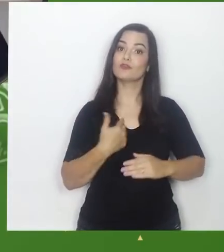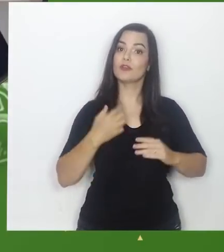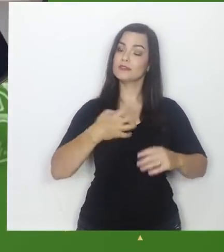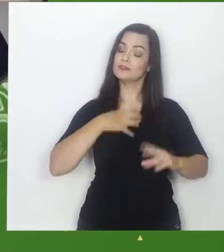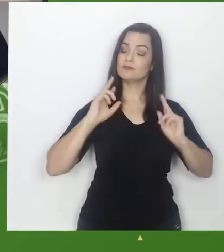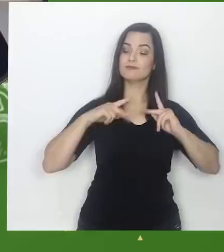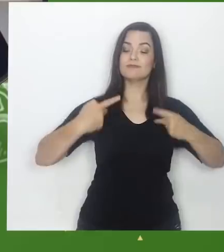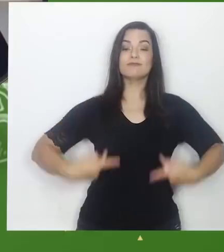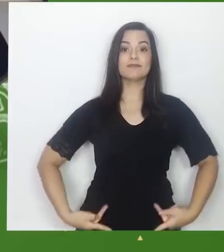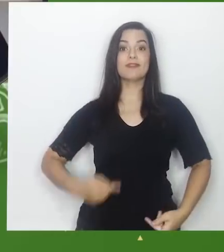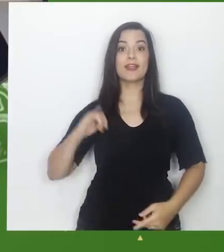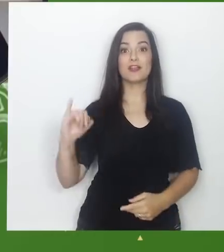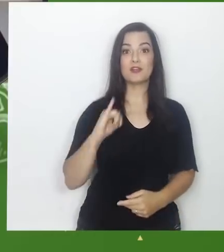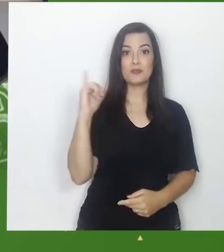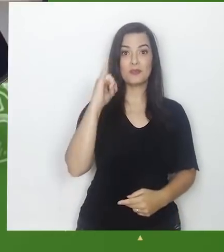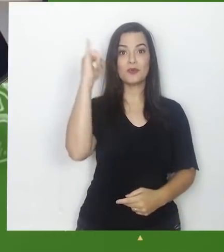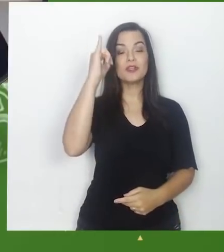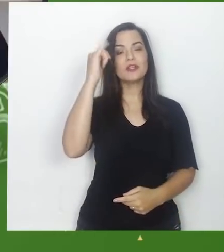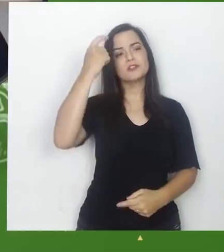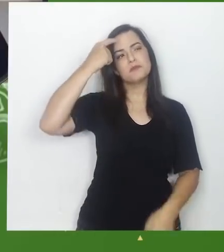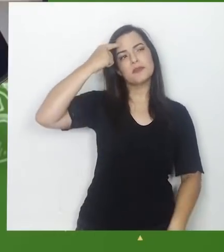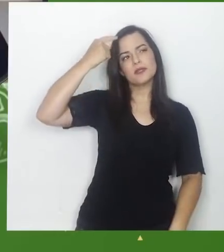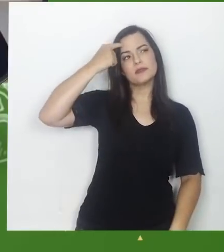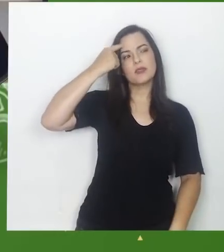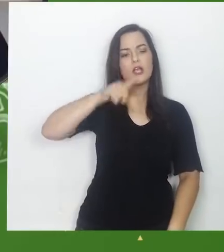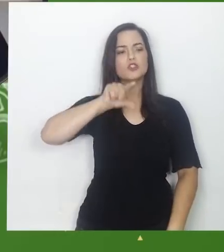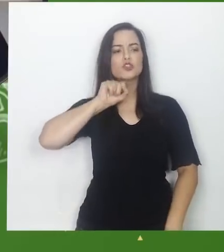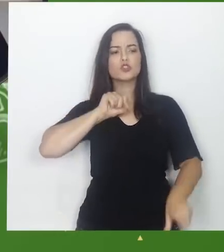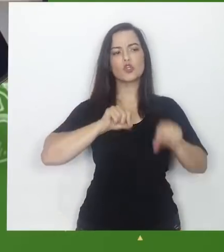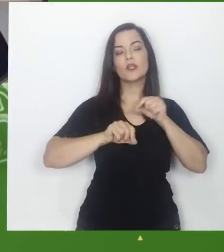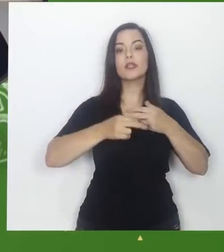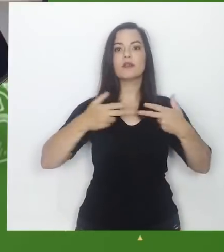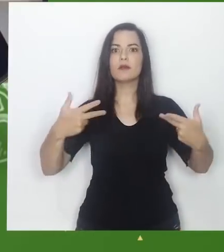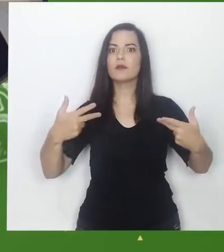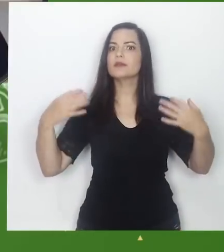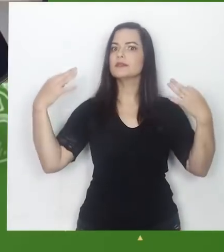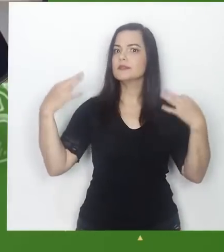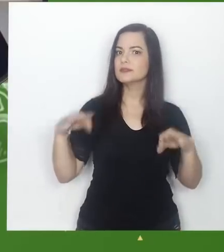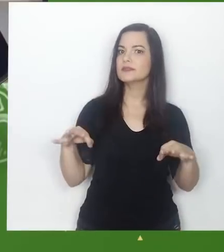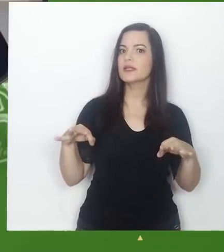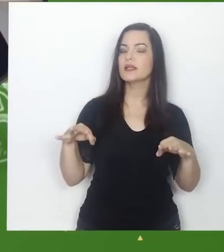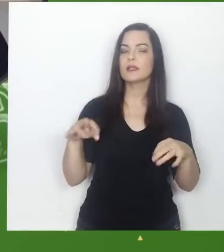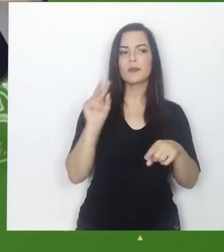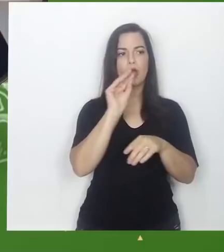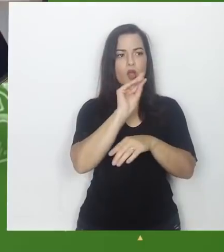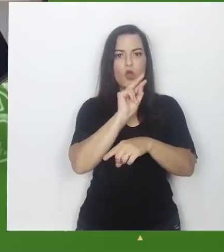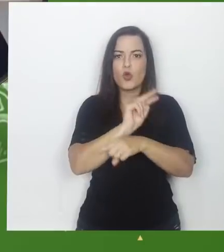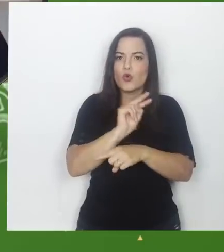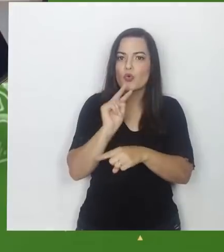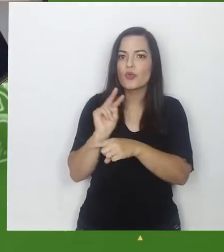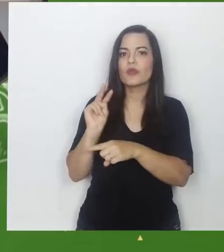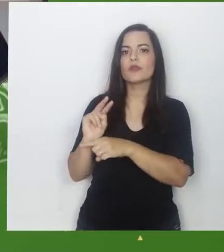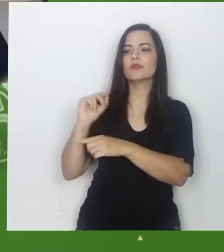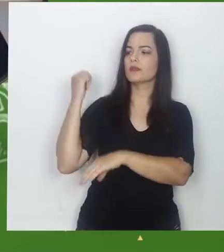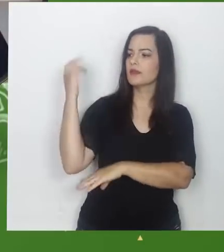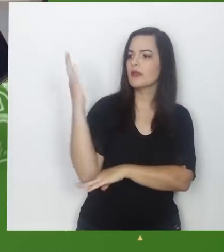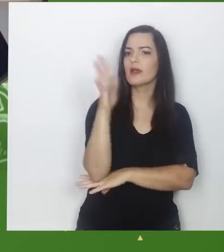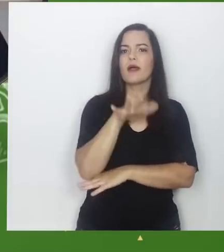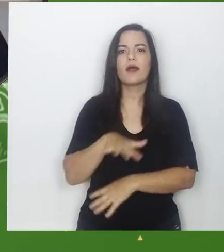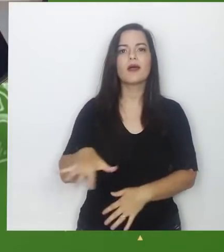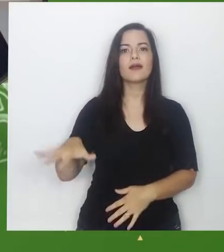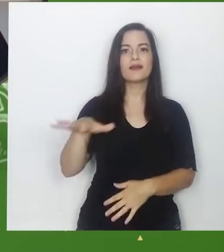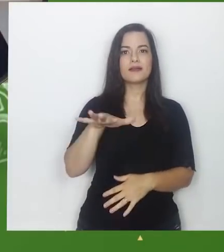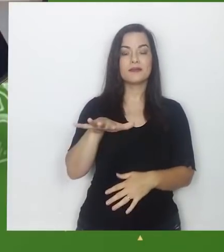nós pensarmos nas nossas escolhas para sermos mais sustentáveis e cuidarmos do meio ambiente.